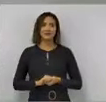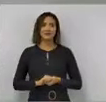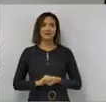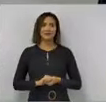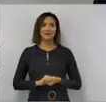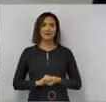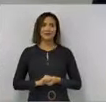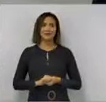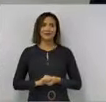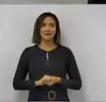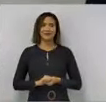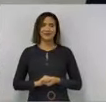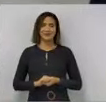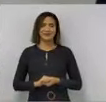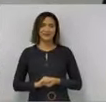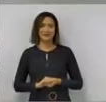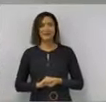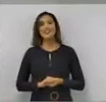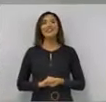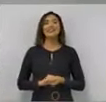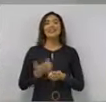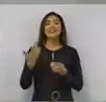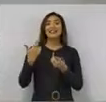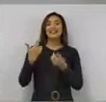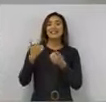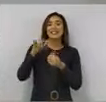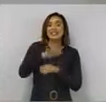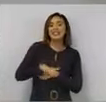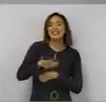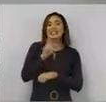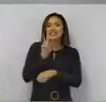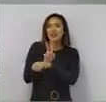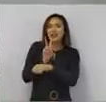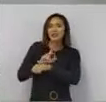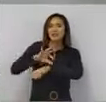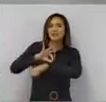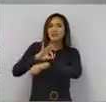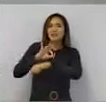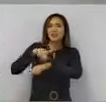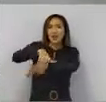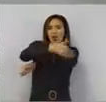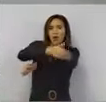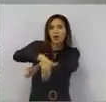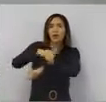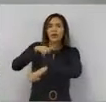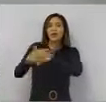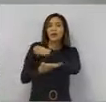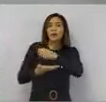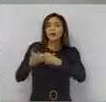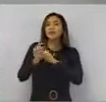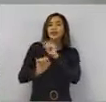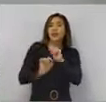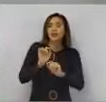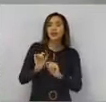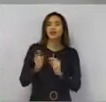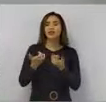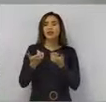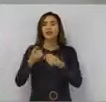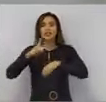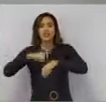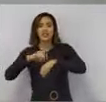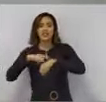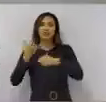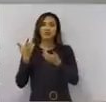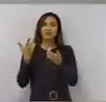parte de um plano estratégico da Companhia de Saneamento, que é baseado em ações de longo e médio